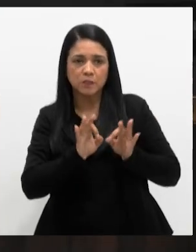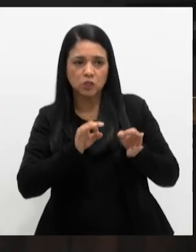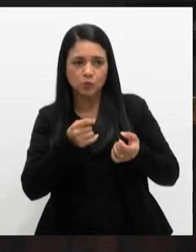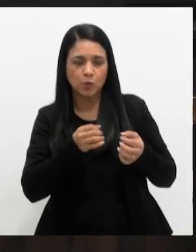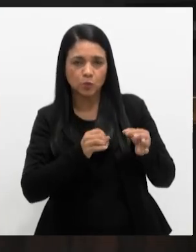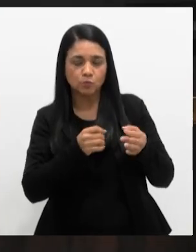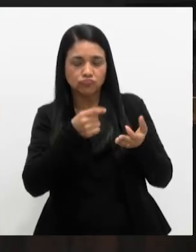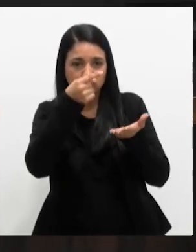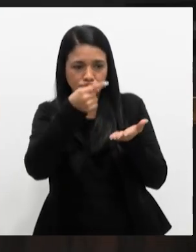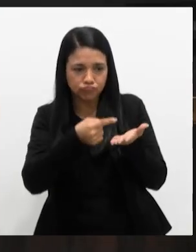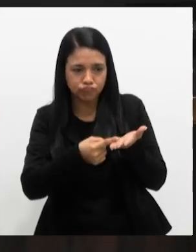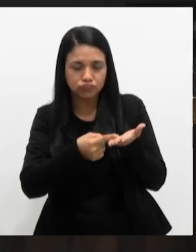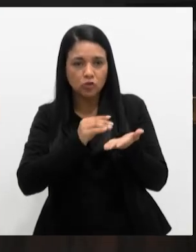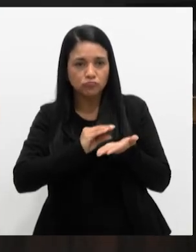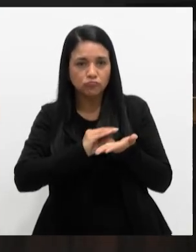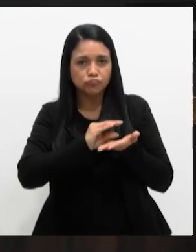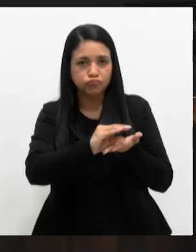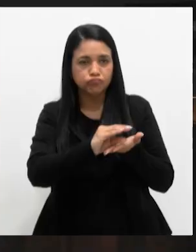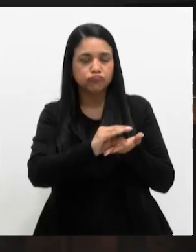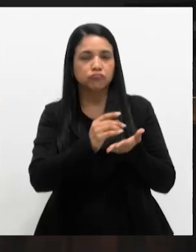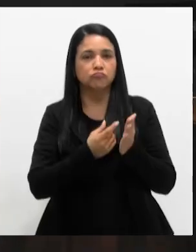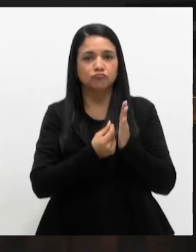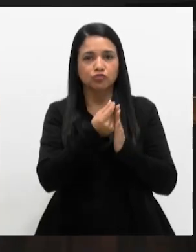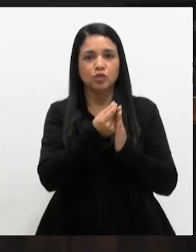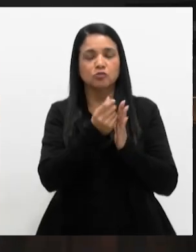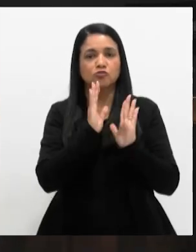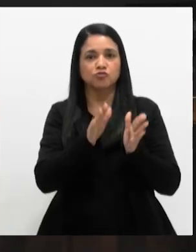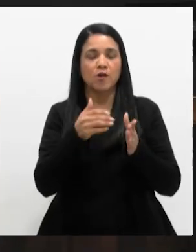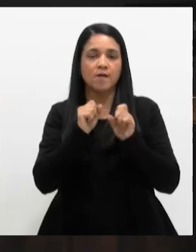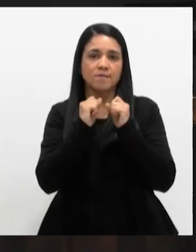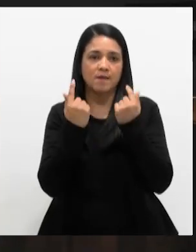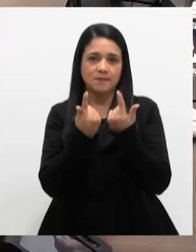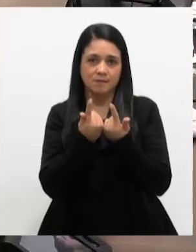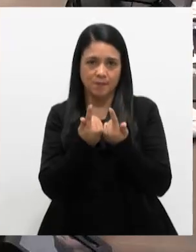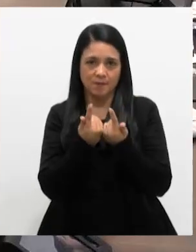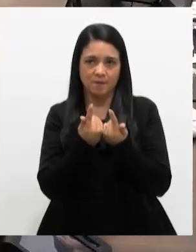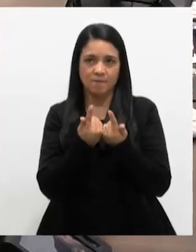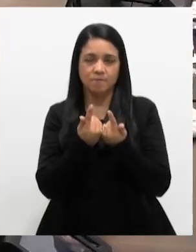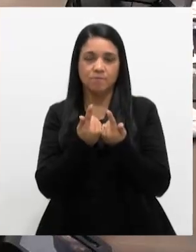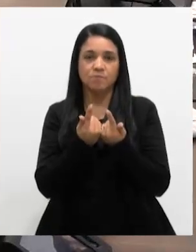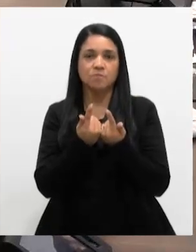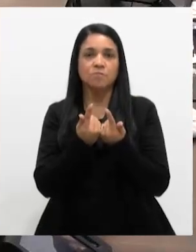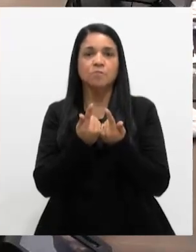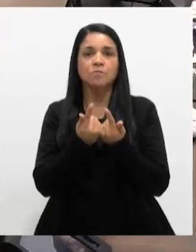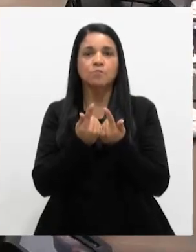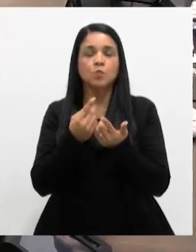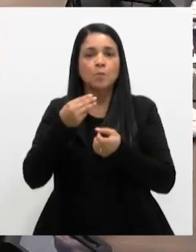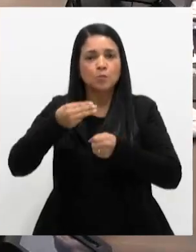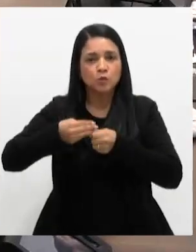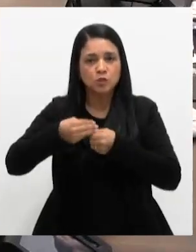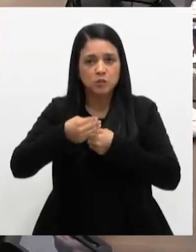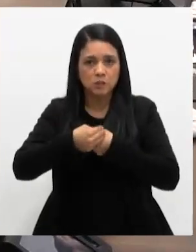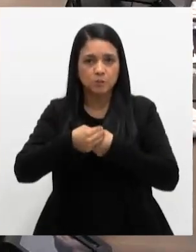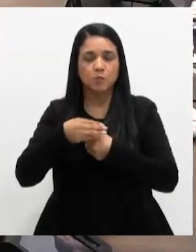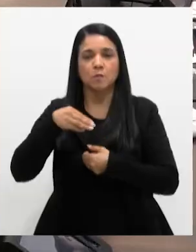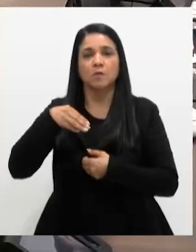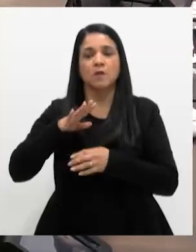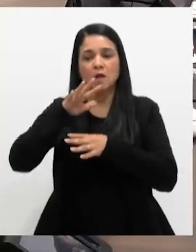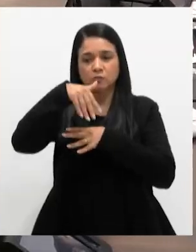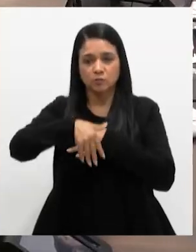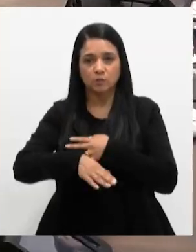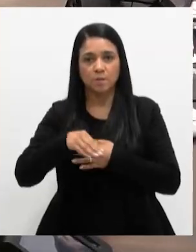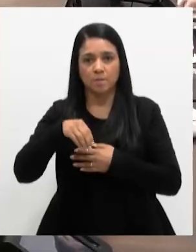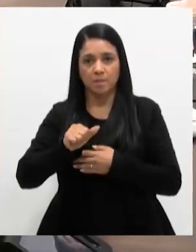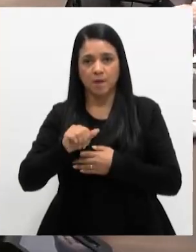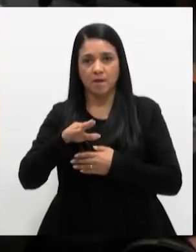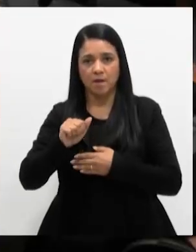do dinheiro que já fora separado da Assembleia para a causa do nosso município querido de Cachoeiro de Macacu. Deputado